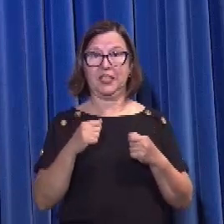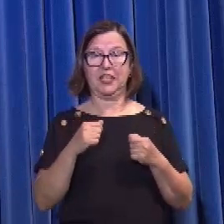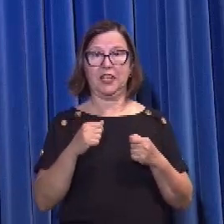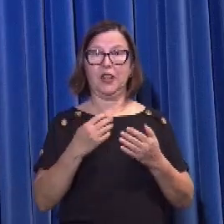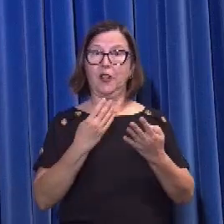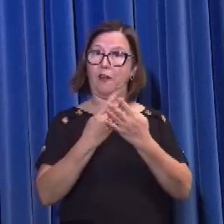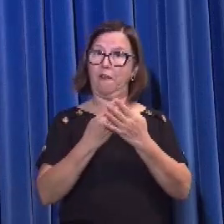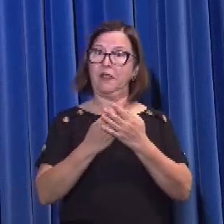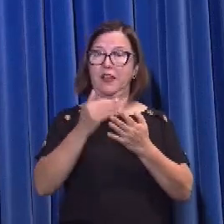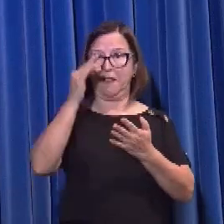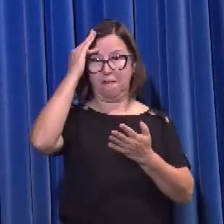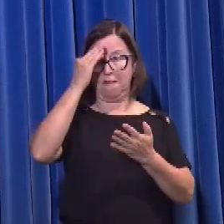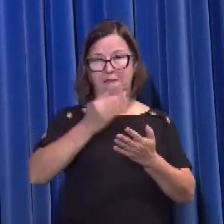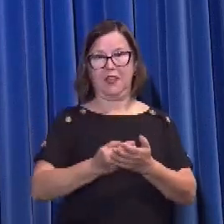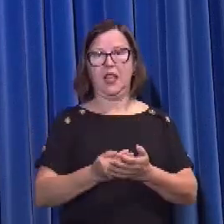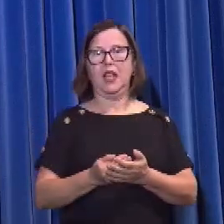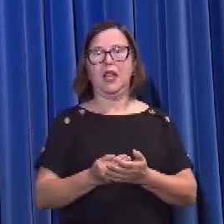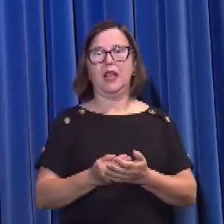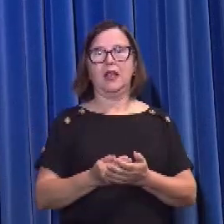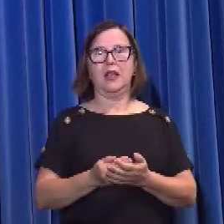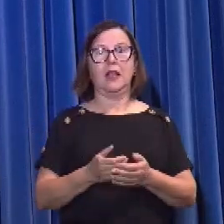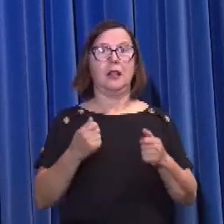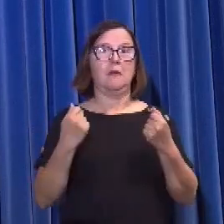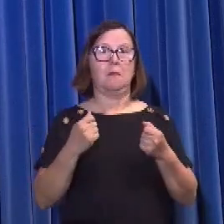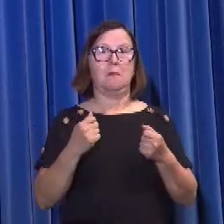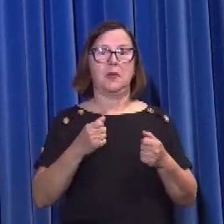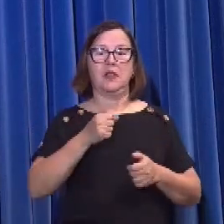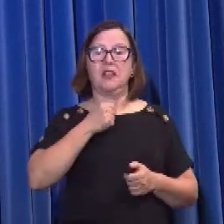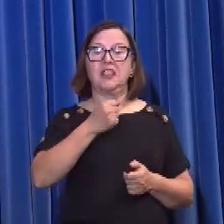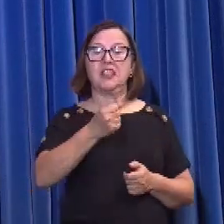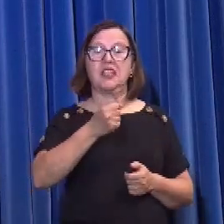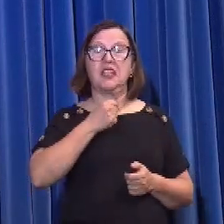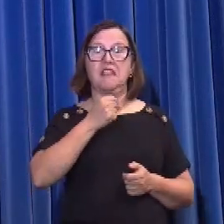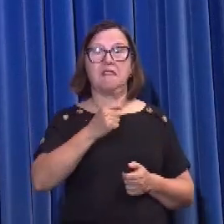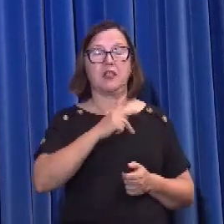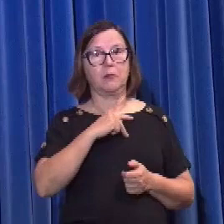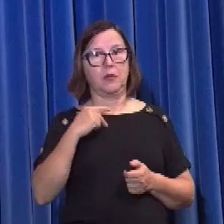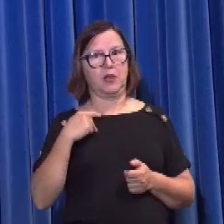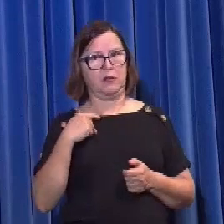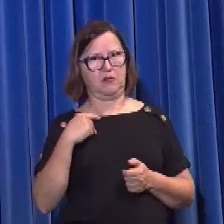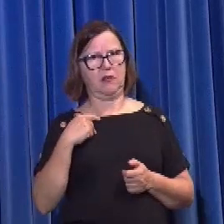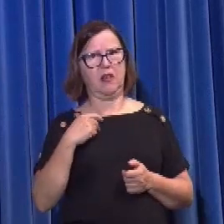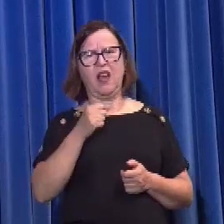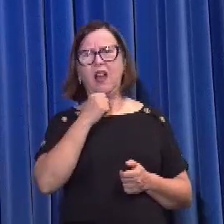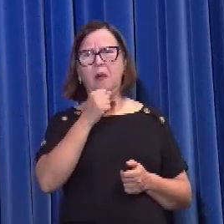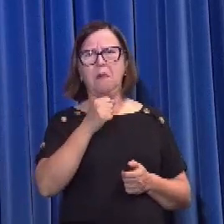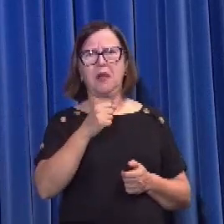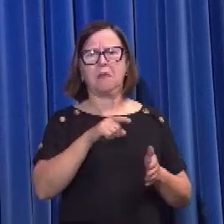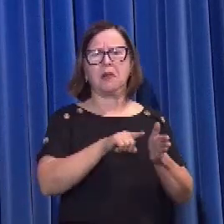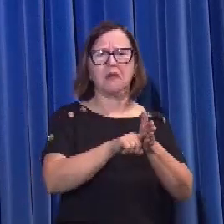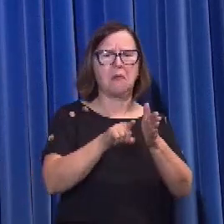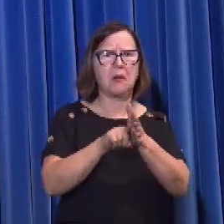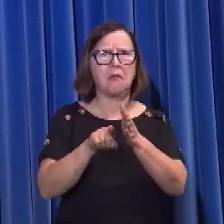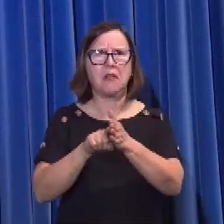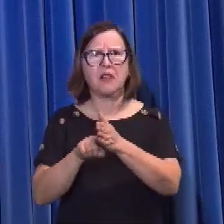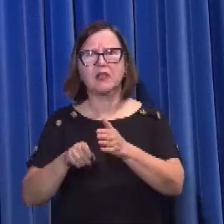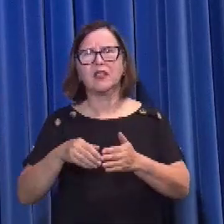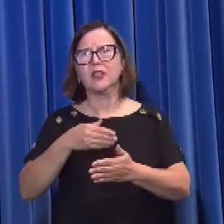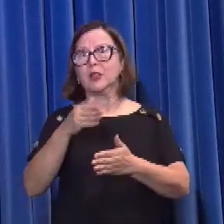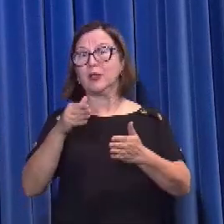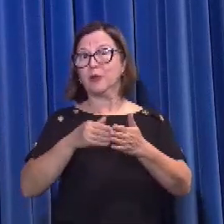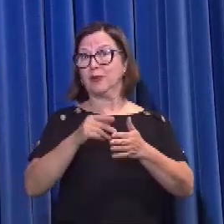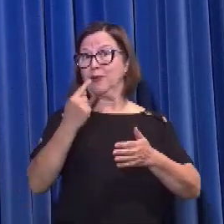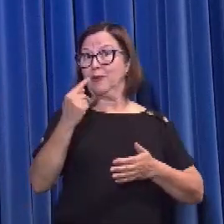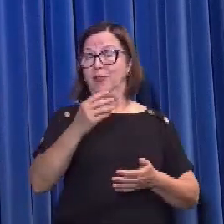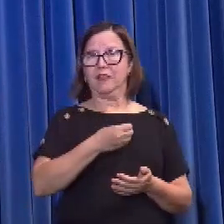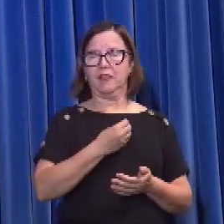pastor local. E às vezes é uma entrevista rigorosa. O pastor ele vai querer saber tudo a teu respeito. E